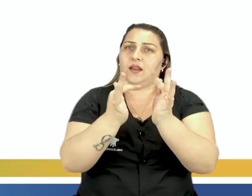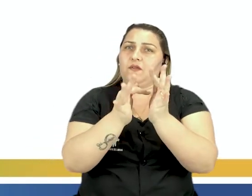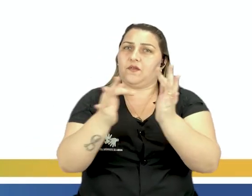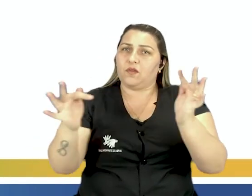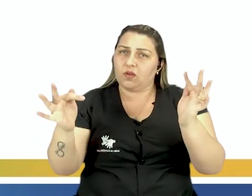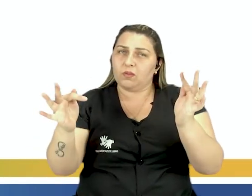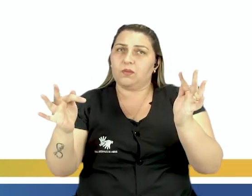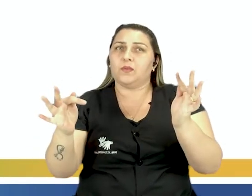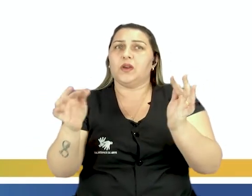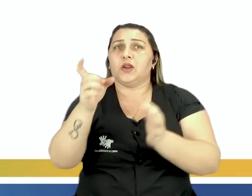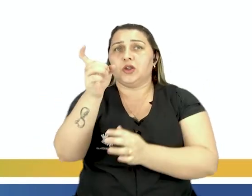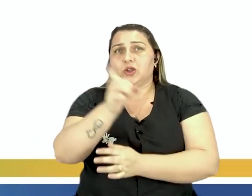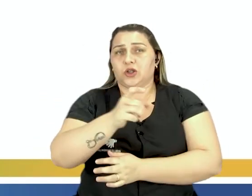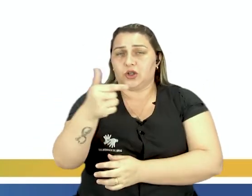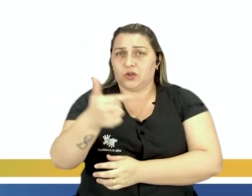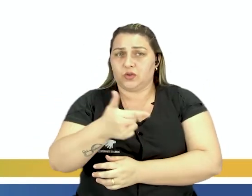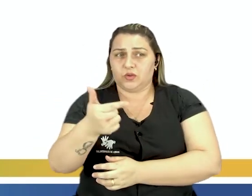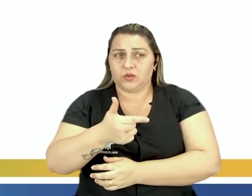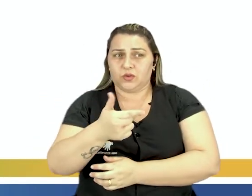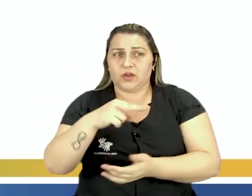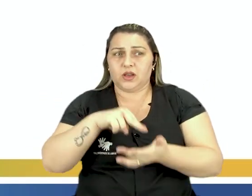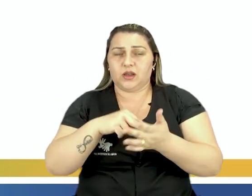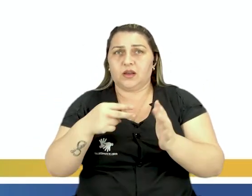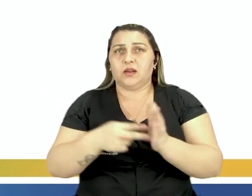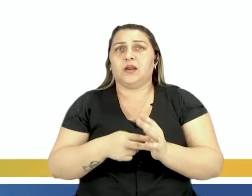geral. X2, o X